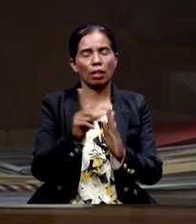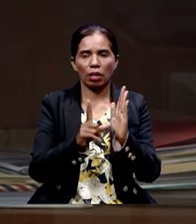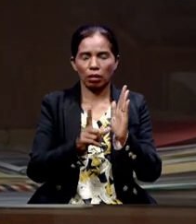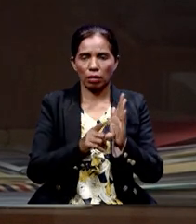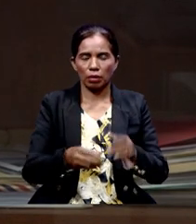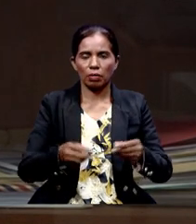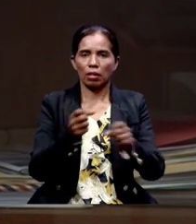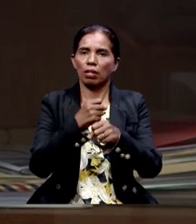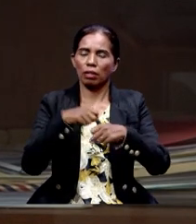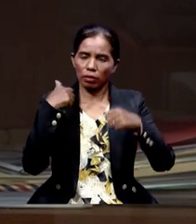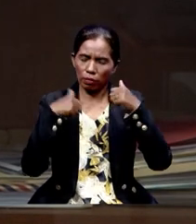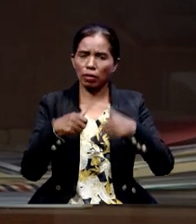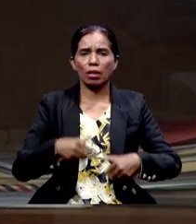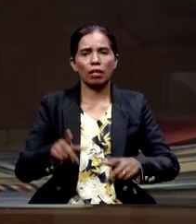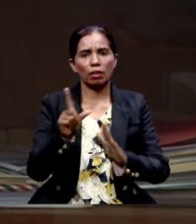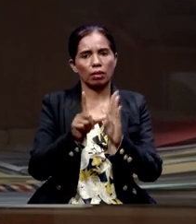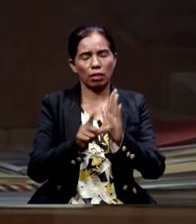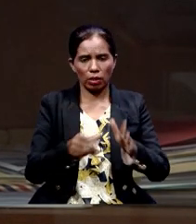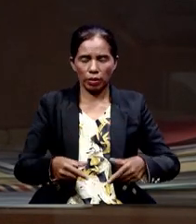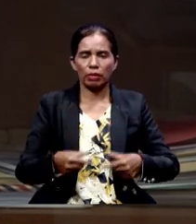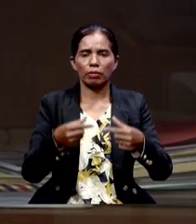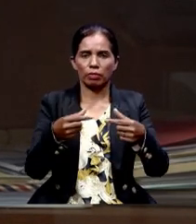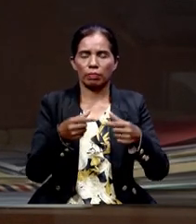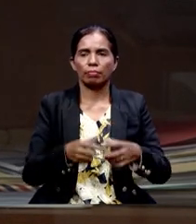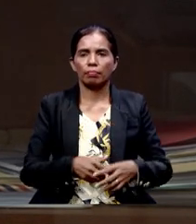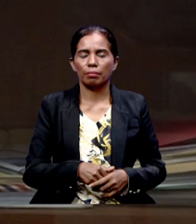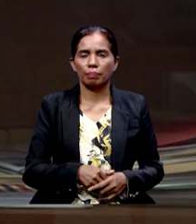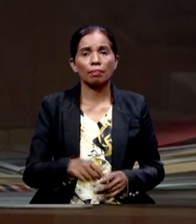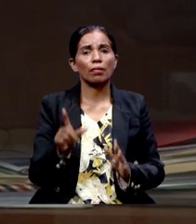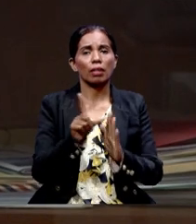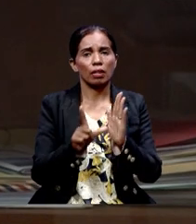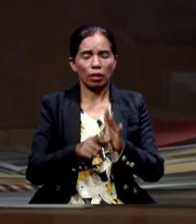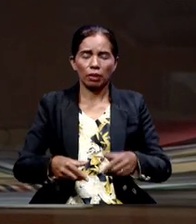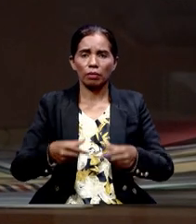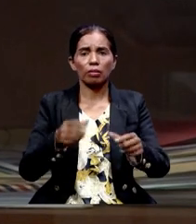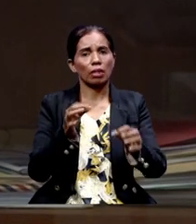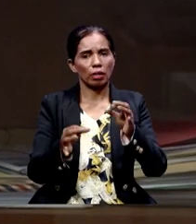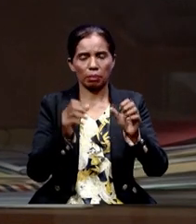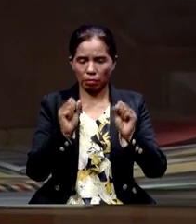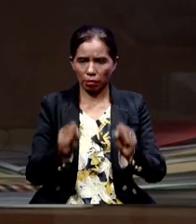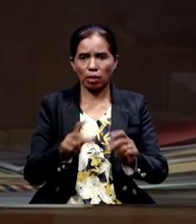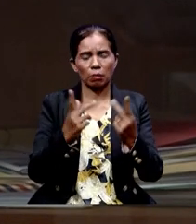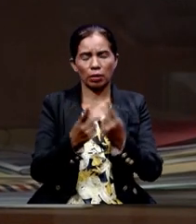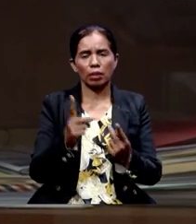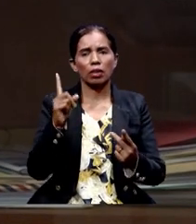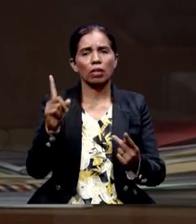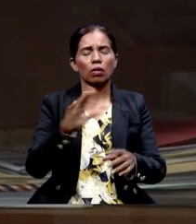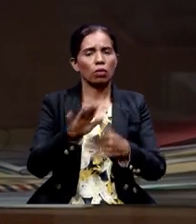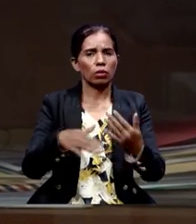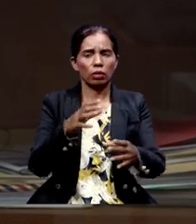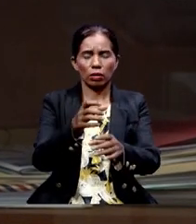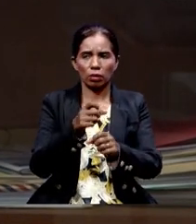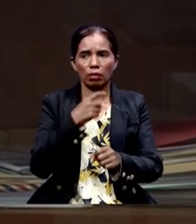tal aktor esiran le permite se le ne tente sen se bele kari kara kompanyo de foti hotu aktividade sirvin dan